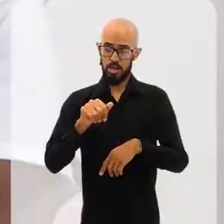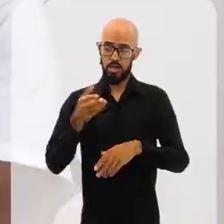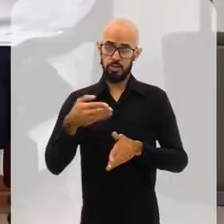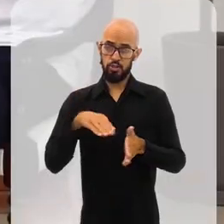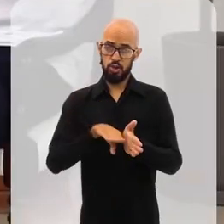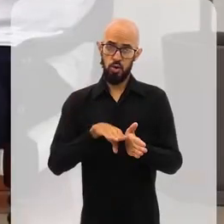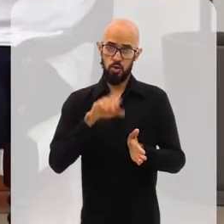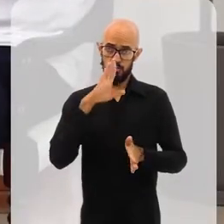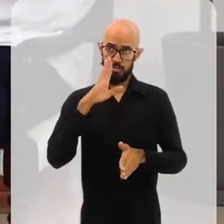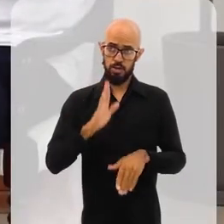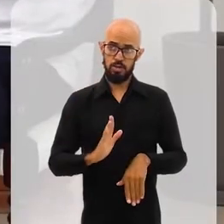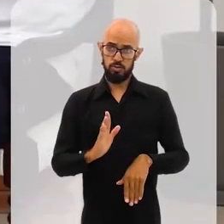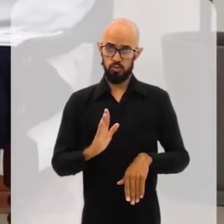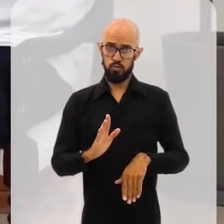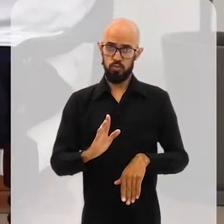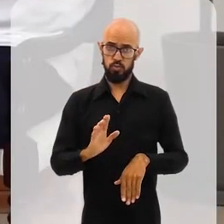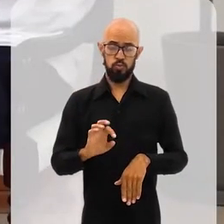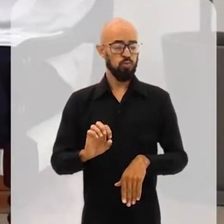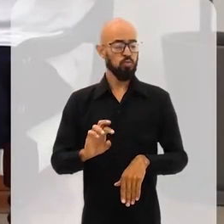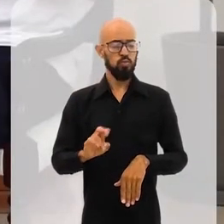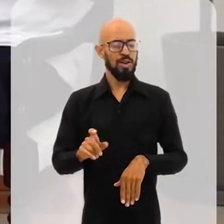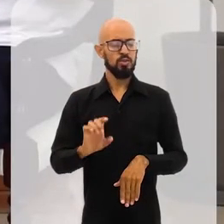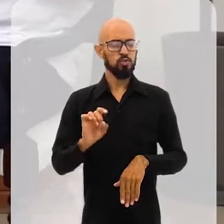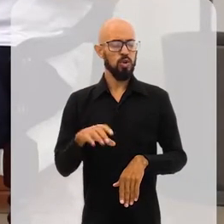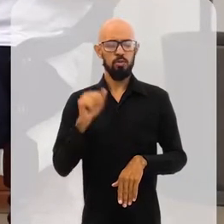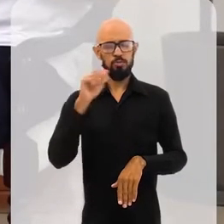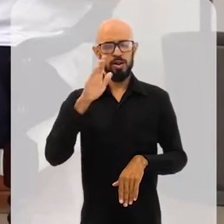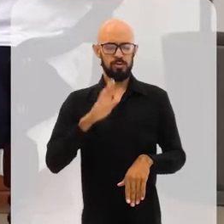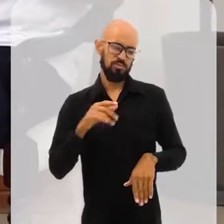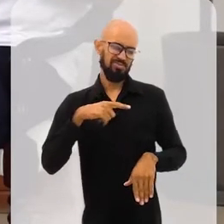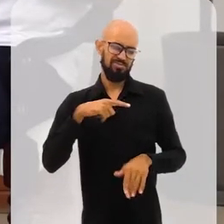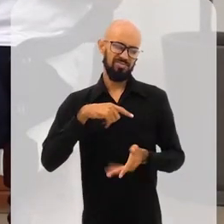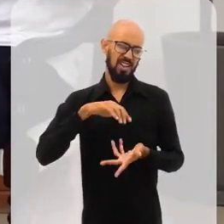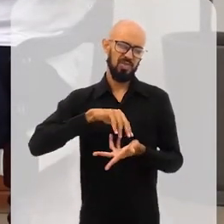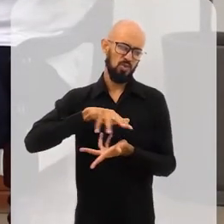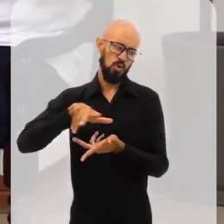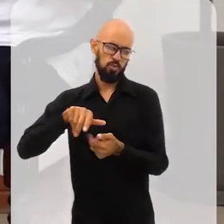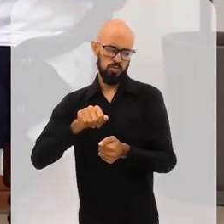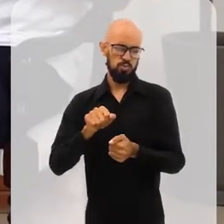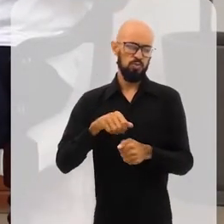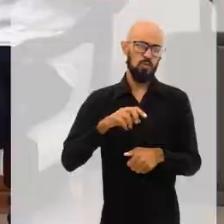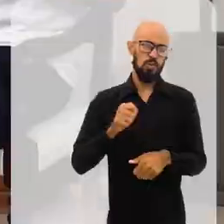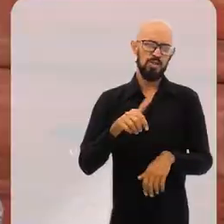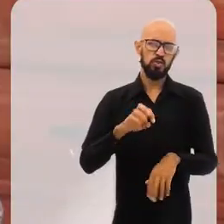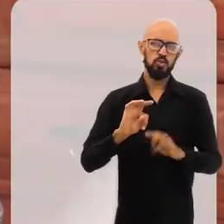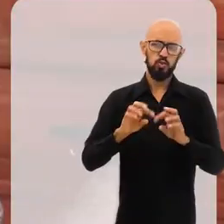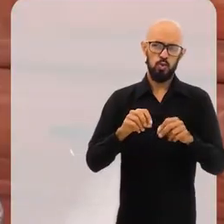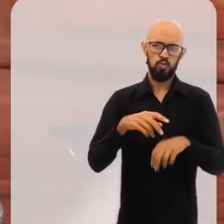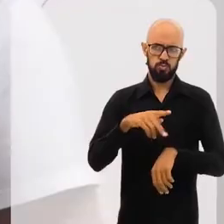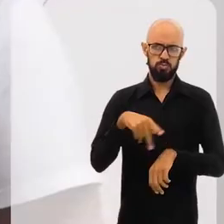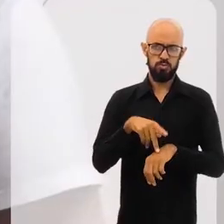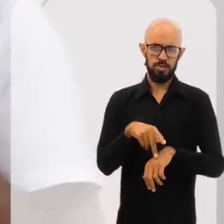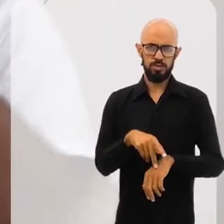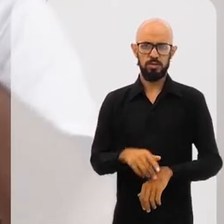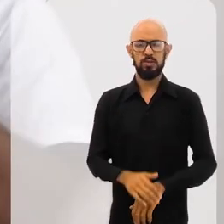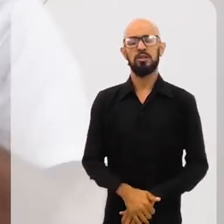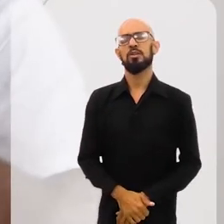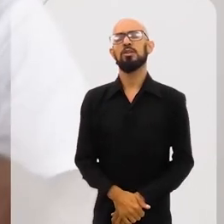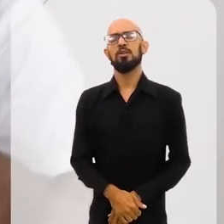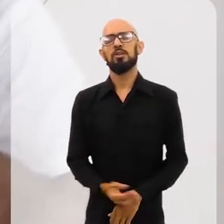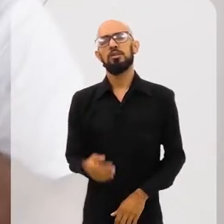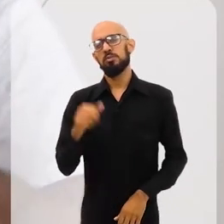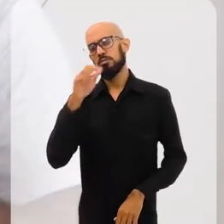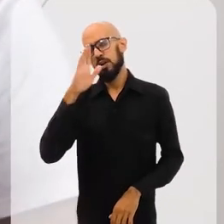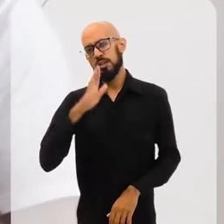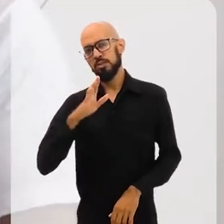Cuba, ele chegou até Brasil. Não só Brasil, mas no mundo inteiro. A gente tem Ifá em quase todos os países. Dentro do